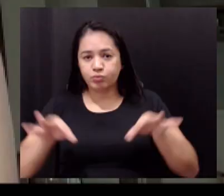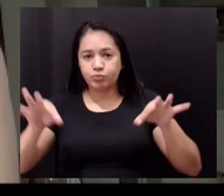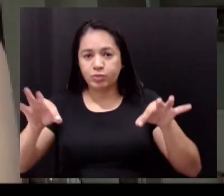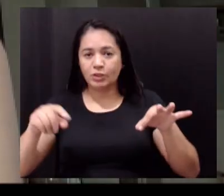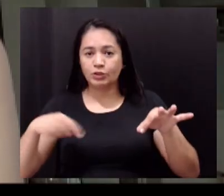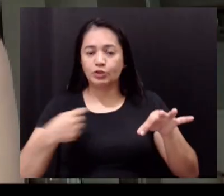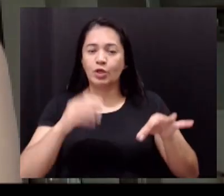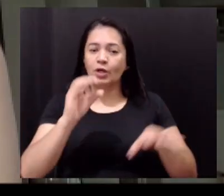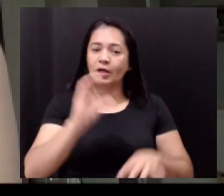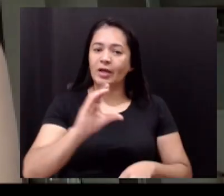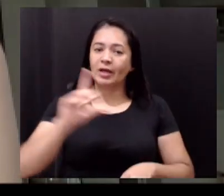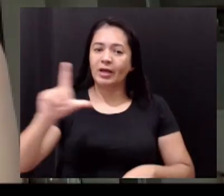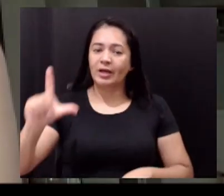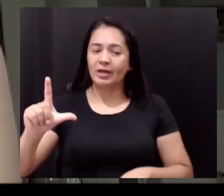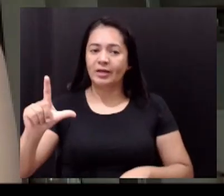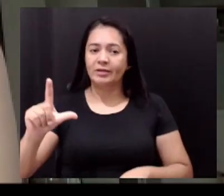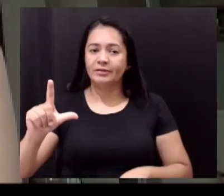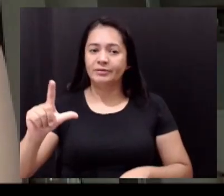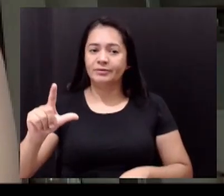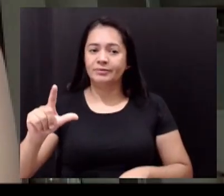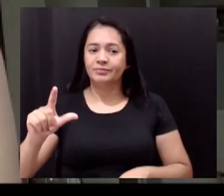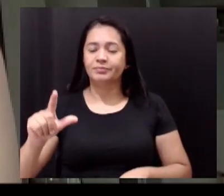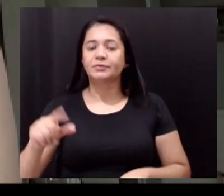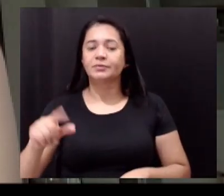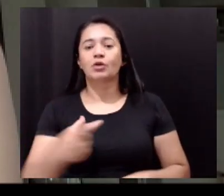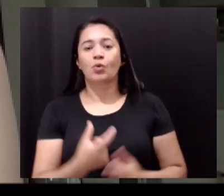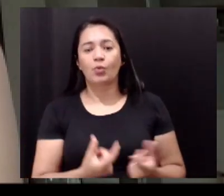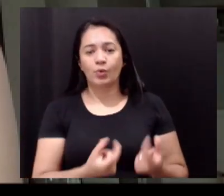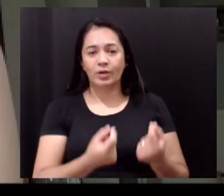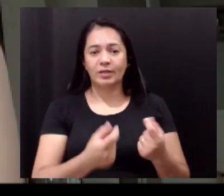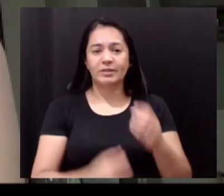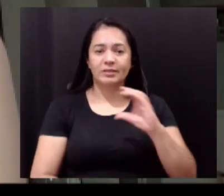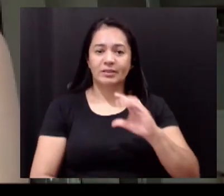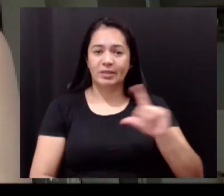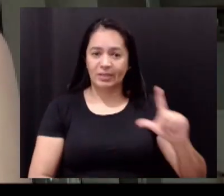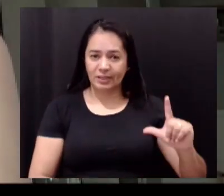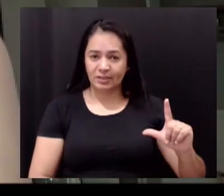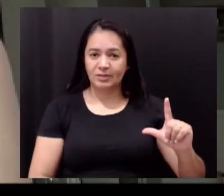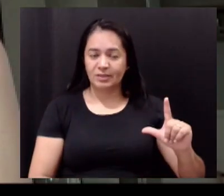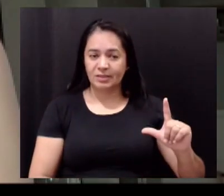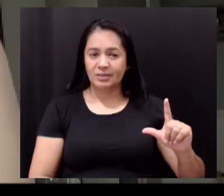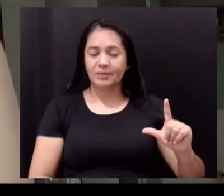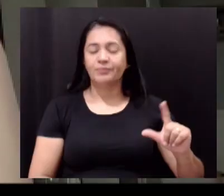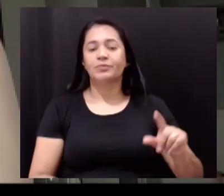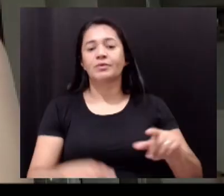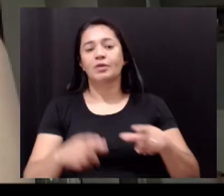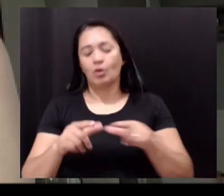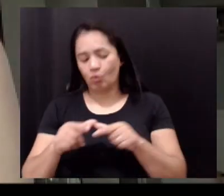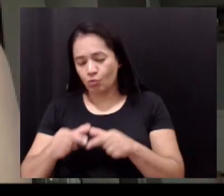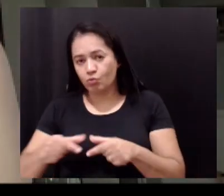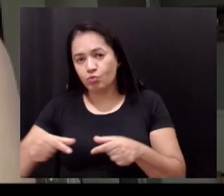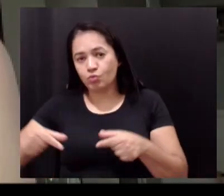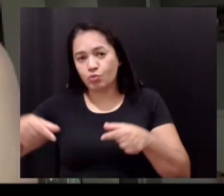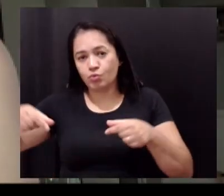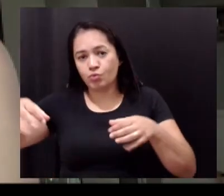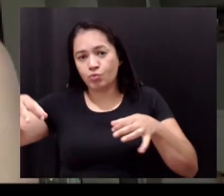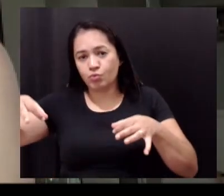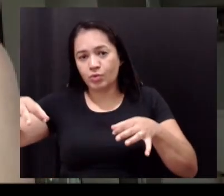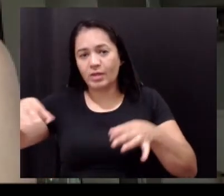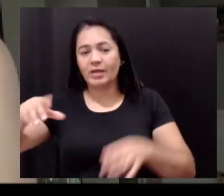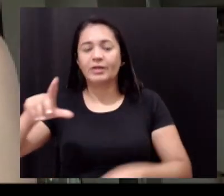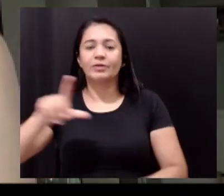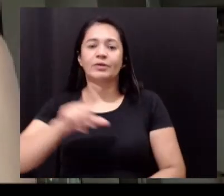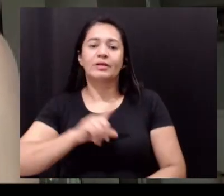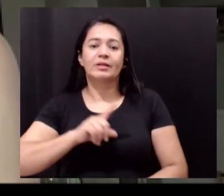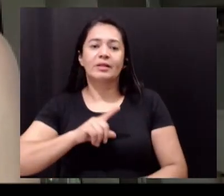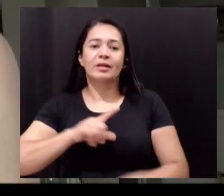como no câncer de mama a gente tem a classificação do BIRADS, que as pessoas já devem ter ouvido falar, a gente tem no ovário o ORADS, que é,